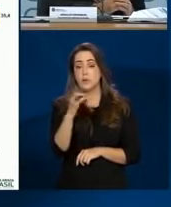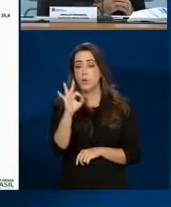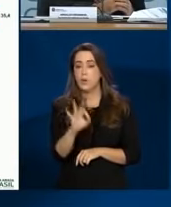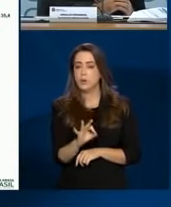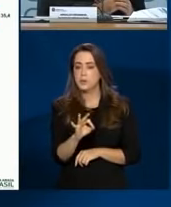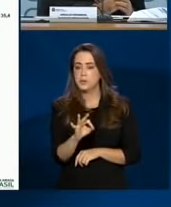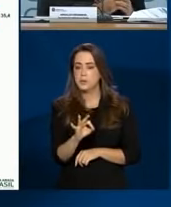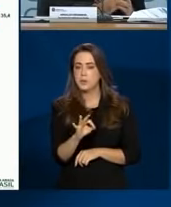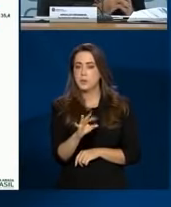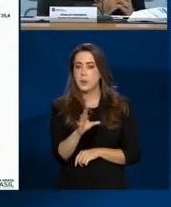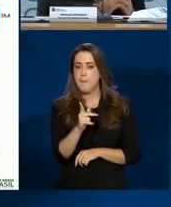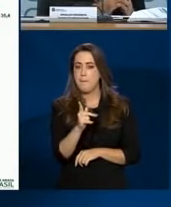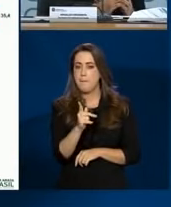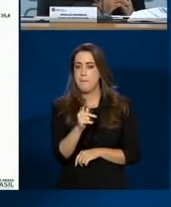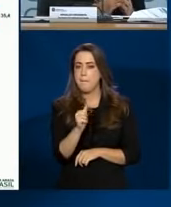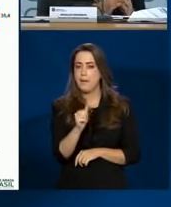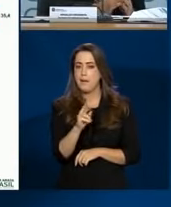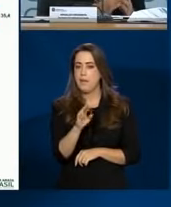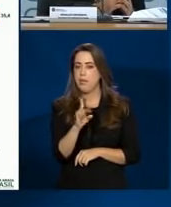35,4% da raça parda,